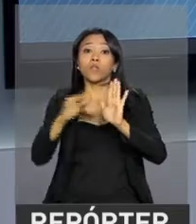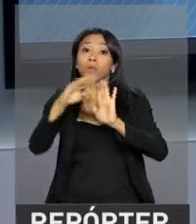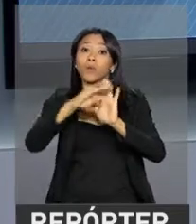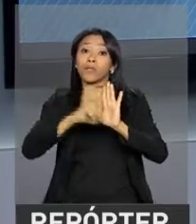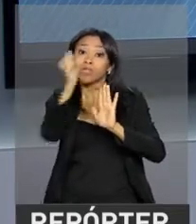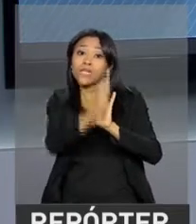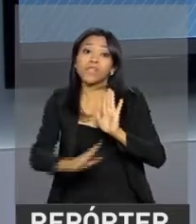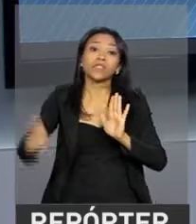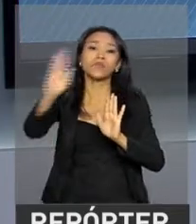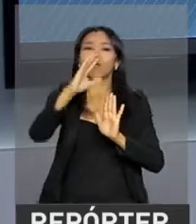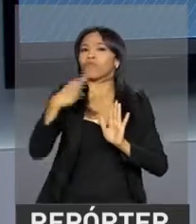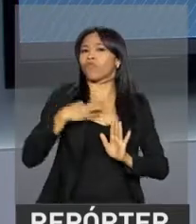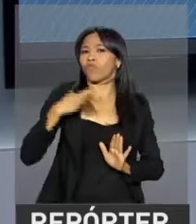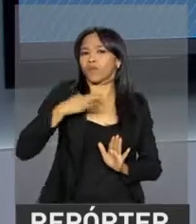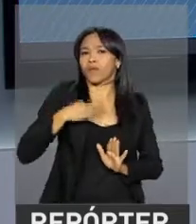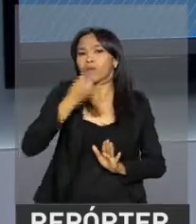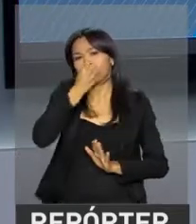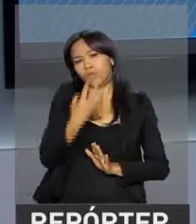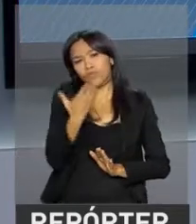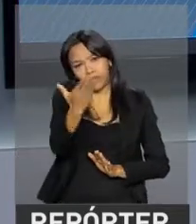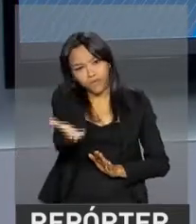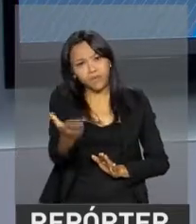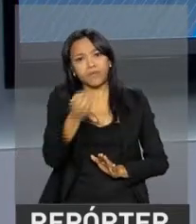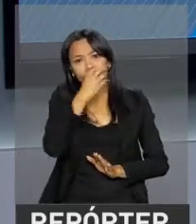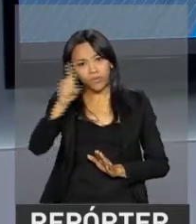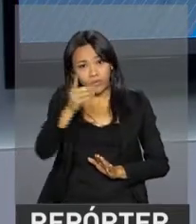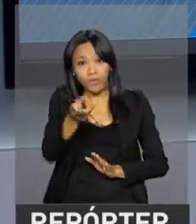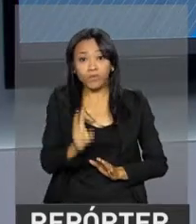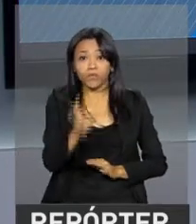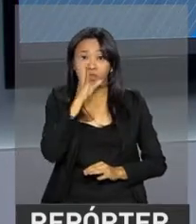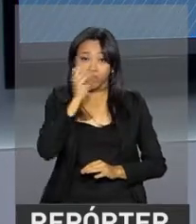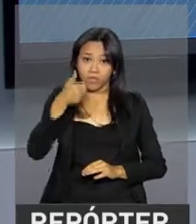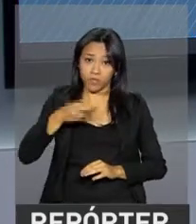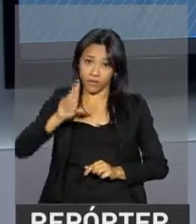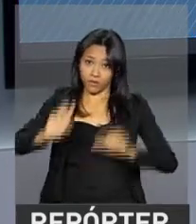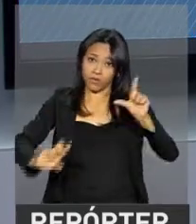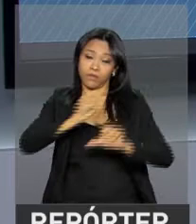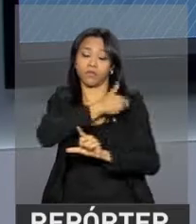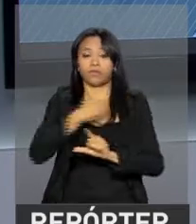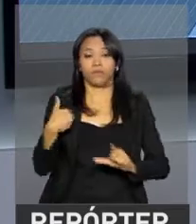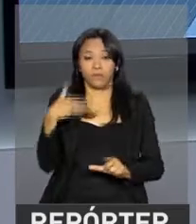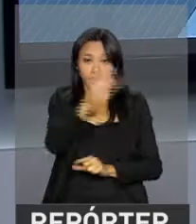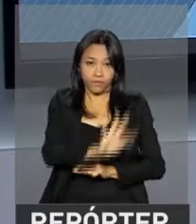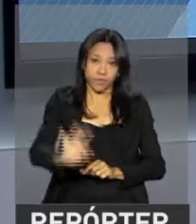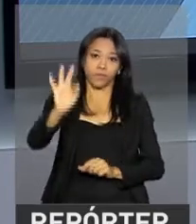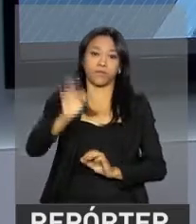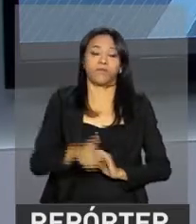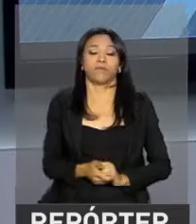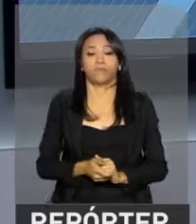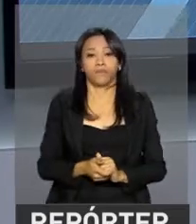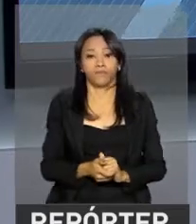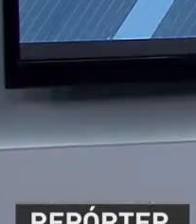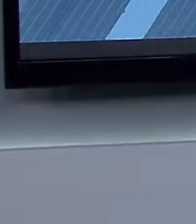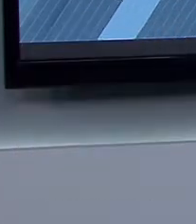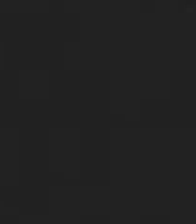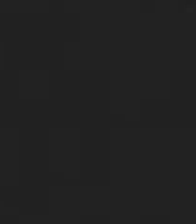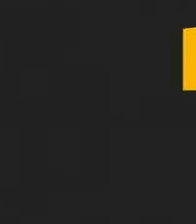de voluntariado bom dia pra você e continue com a gente na nbr a tv do governo federal